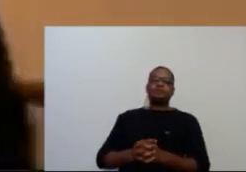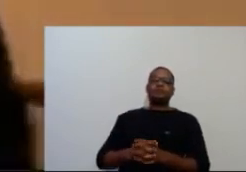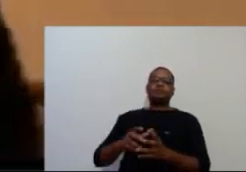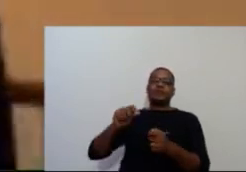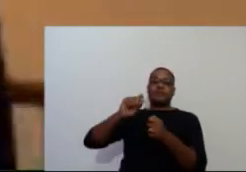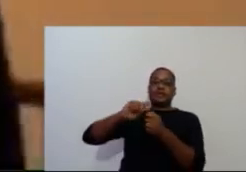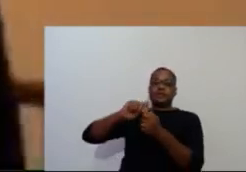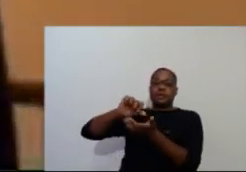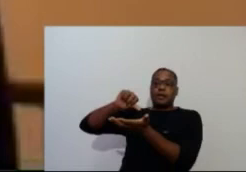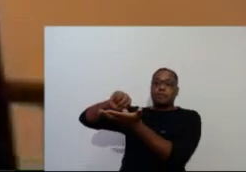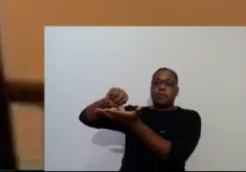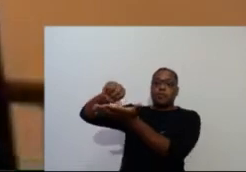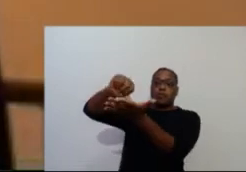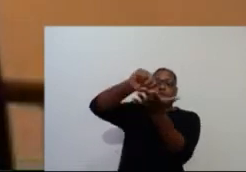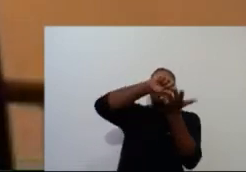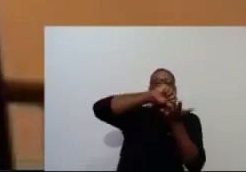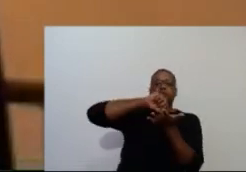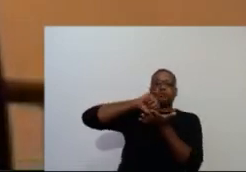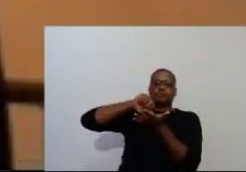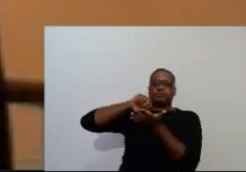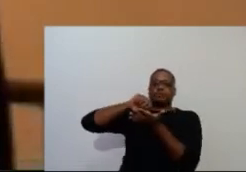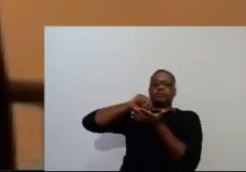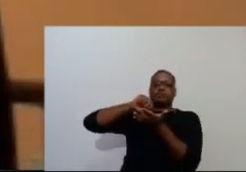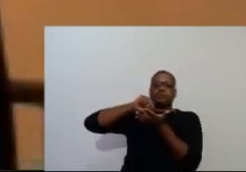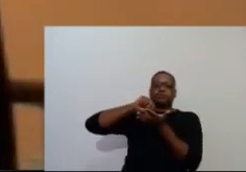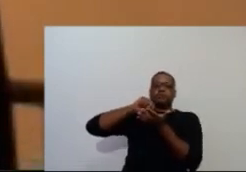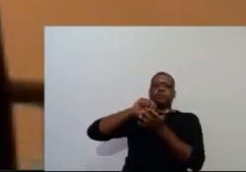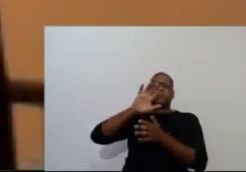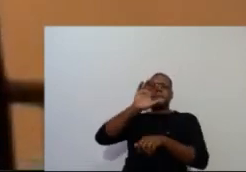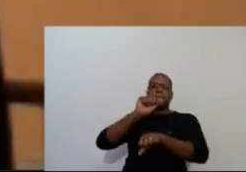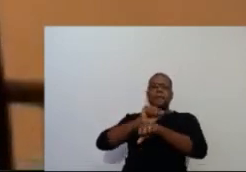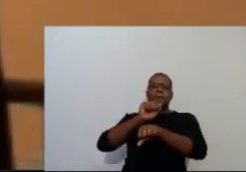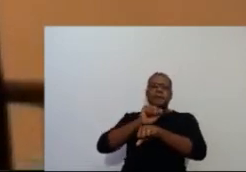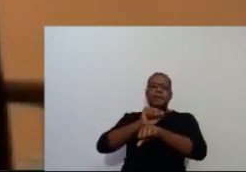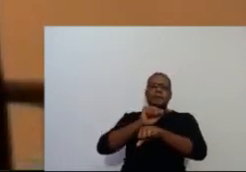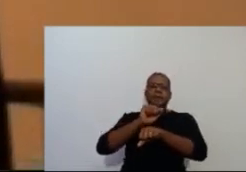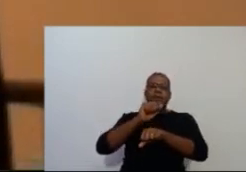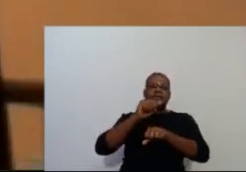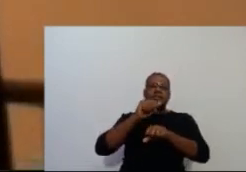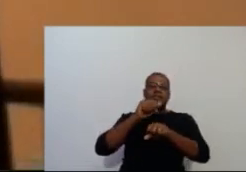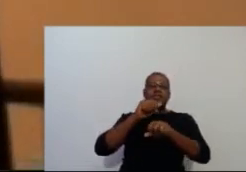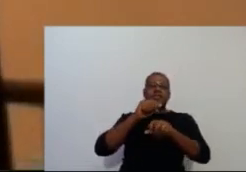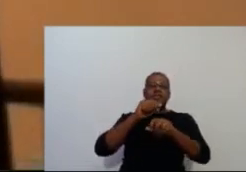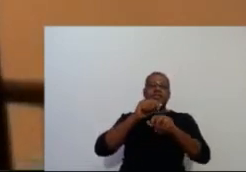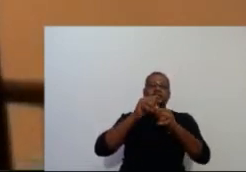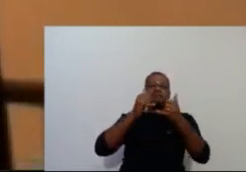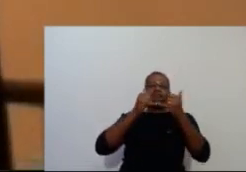polos. E uma discussão... Teve uma interrupção de talvez alguns